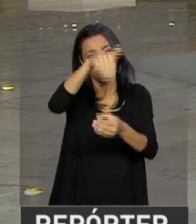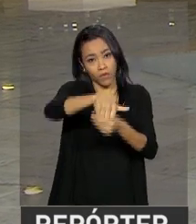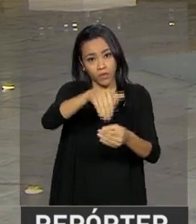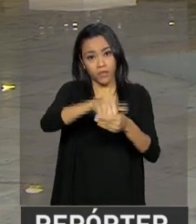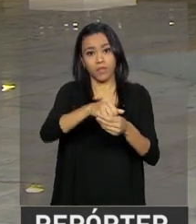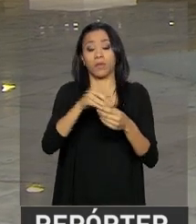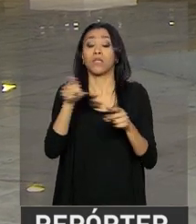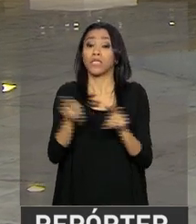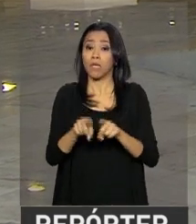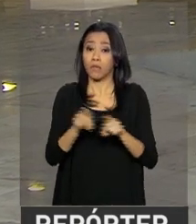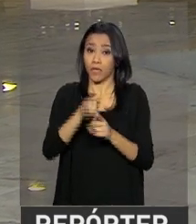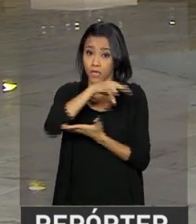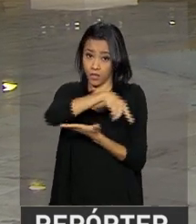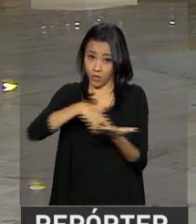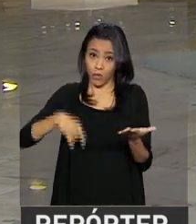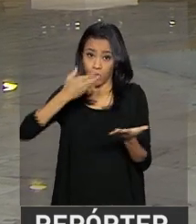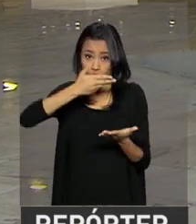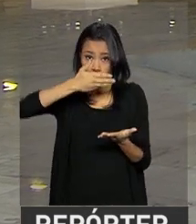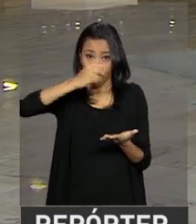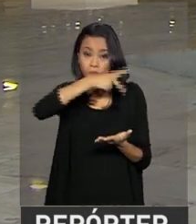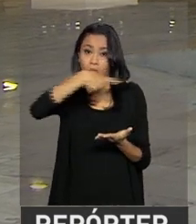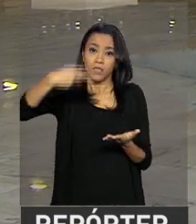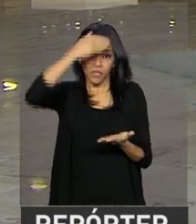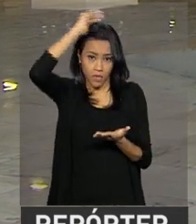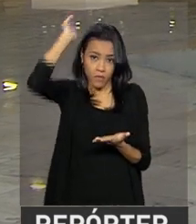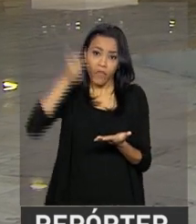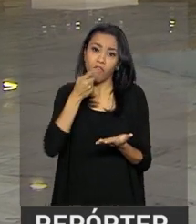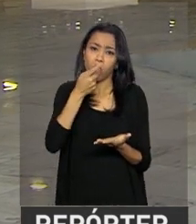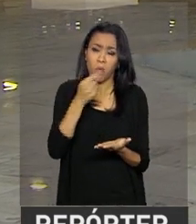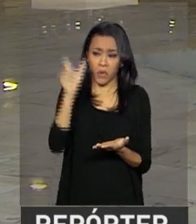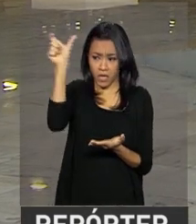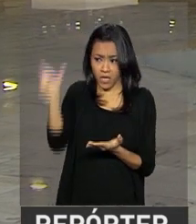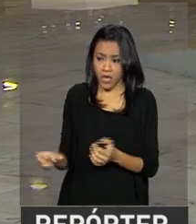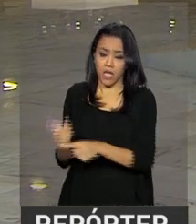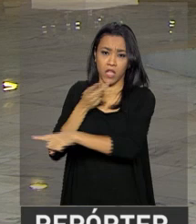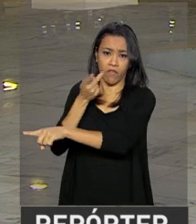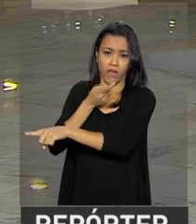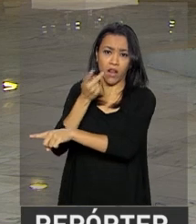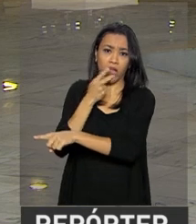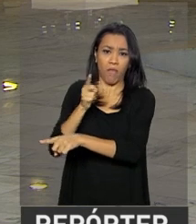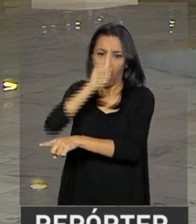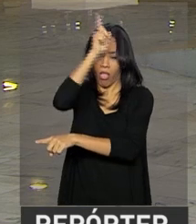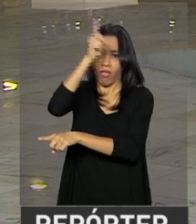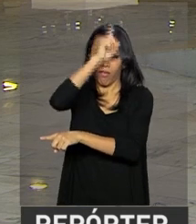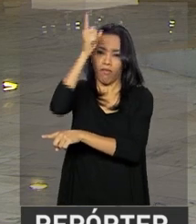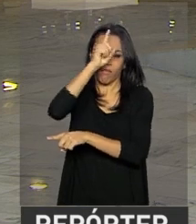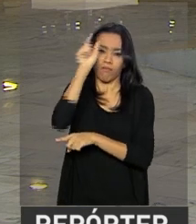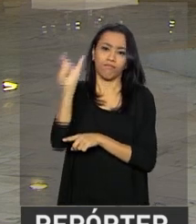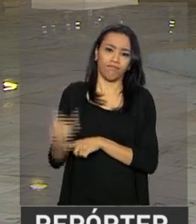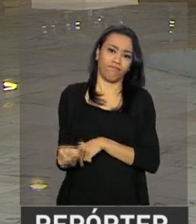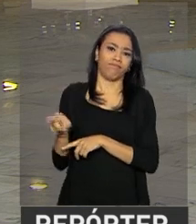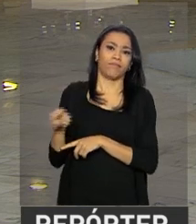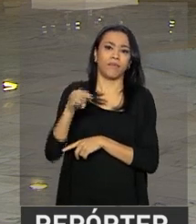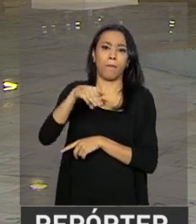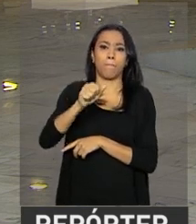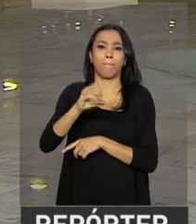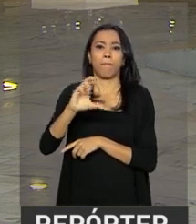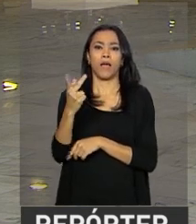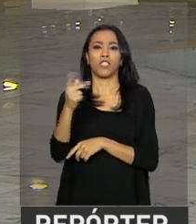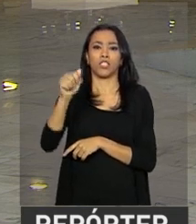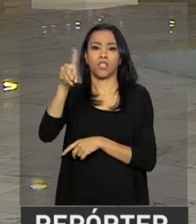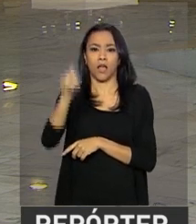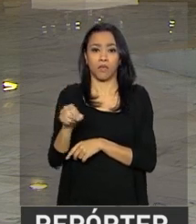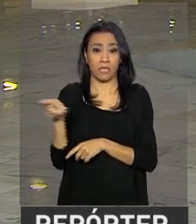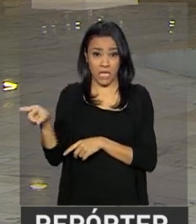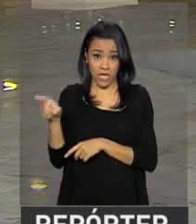na nota, Michel Temer afirma que a versão de Sérgio Machado é absolutamente fantasiosa e que mantinha com o ex-presidente